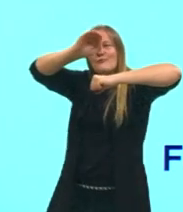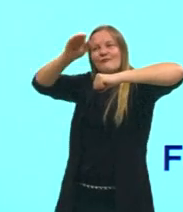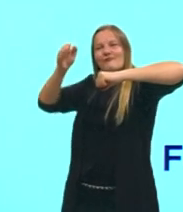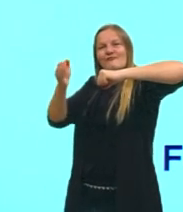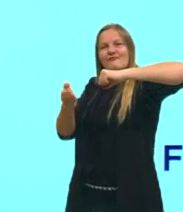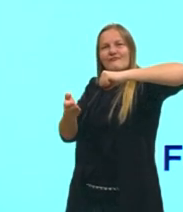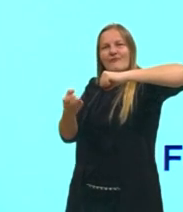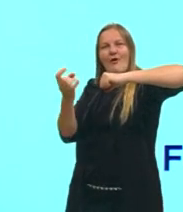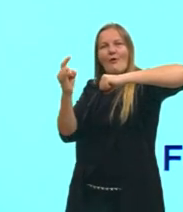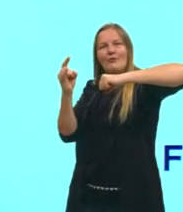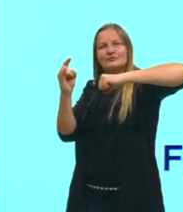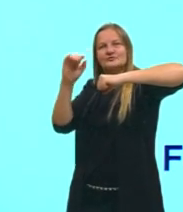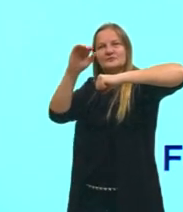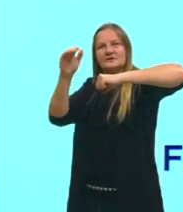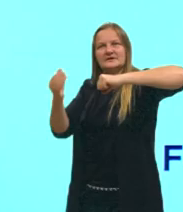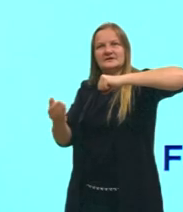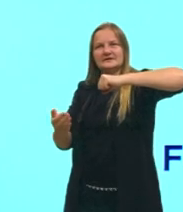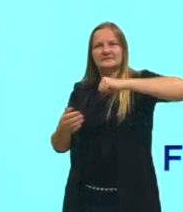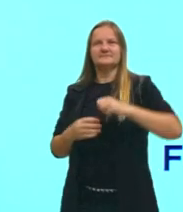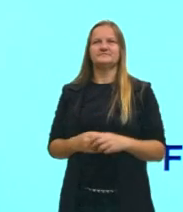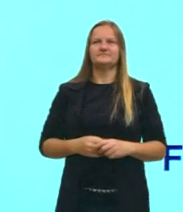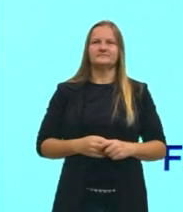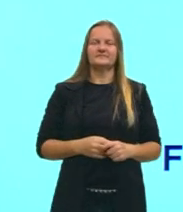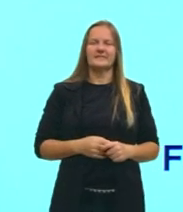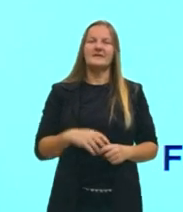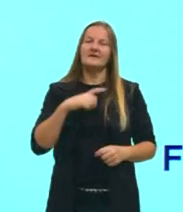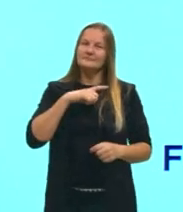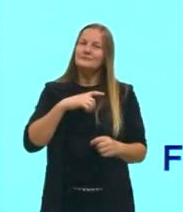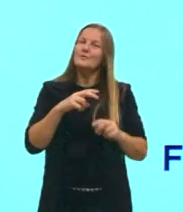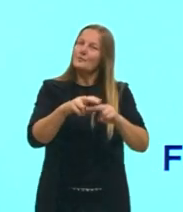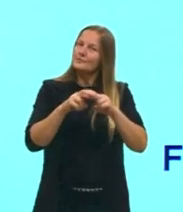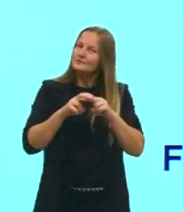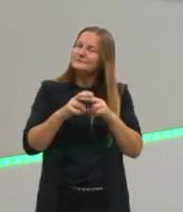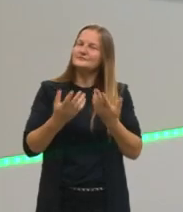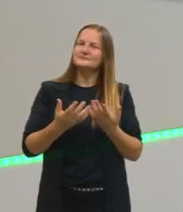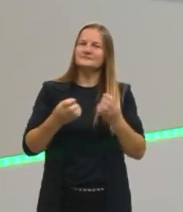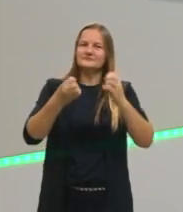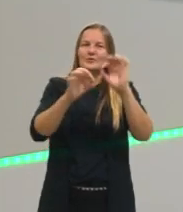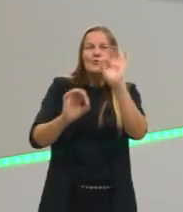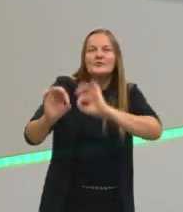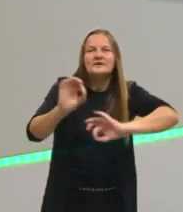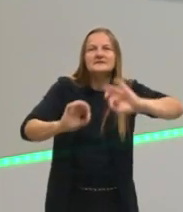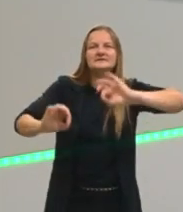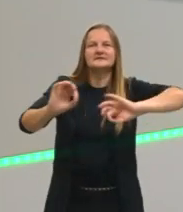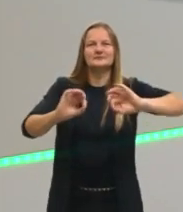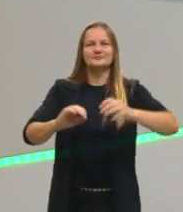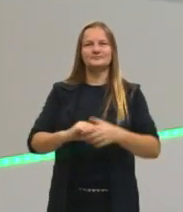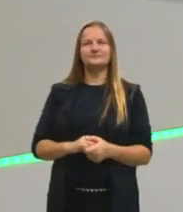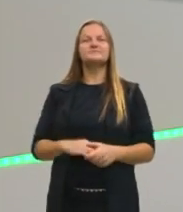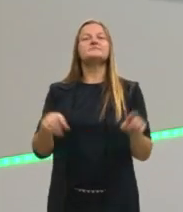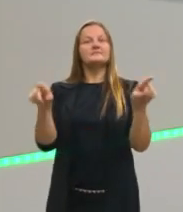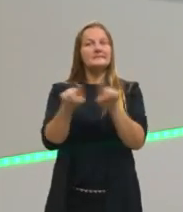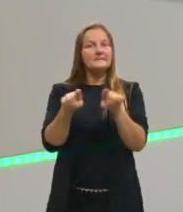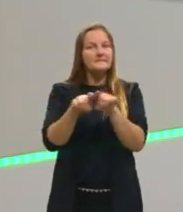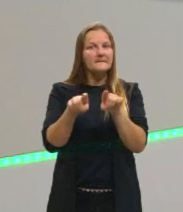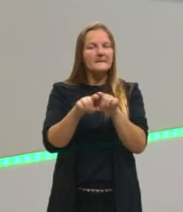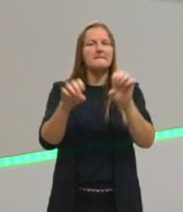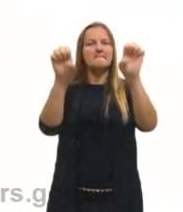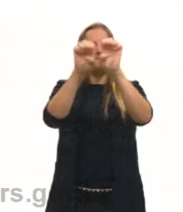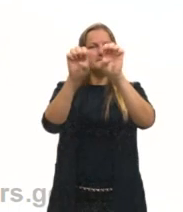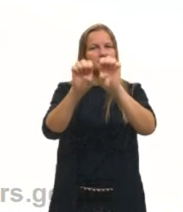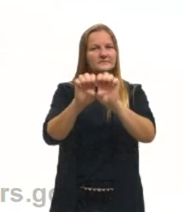aqui S2 D1 e assim por diante tá ela também pode ser